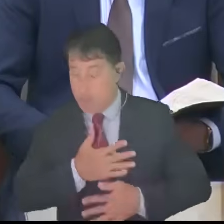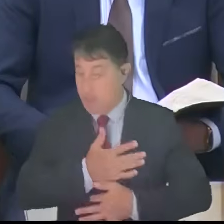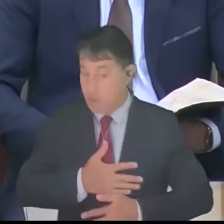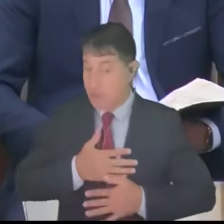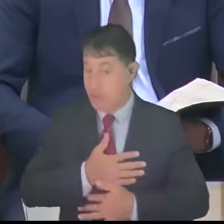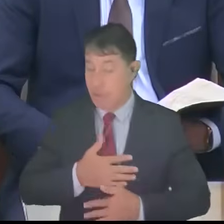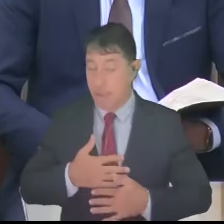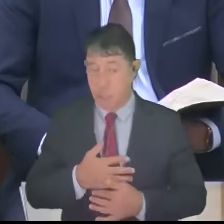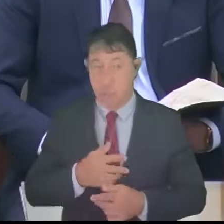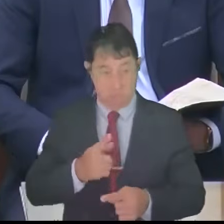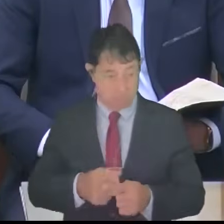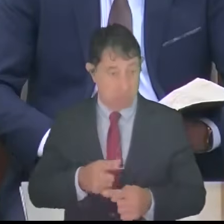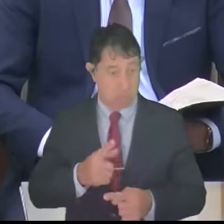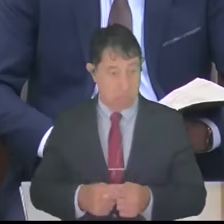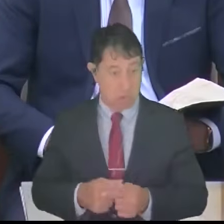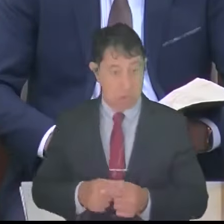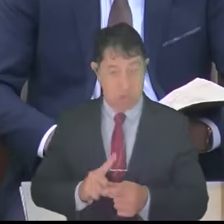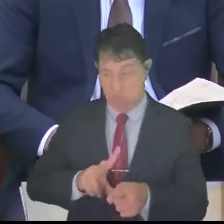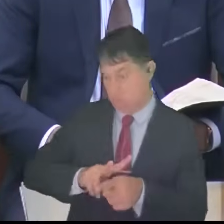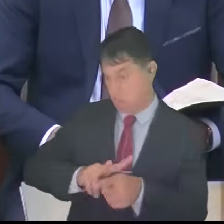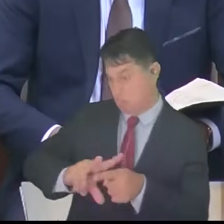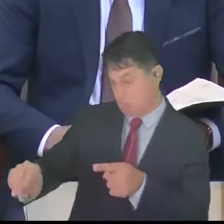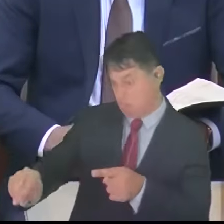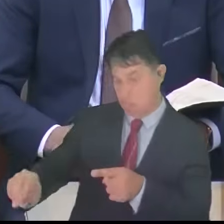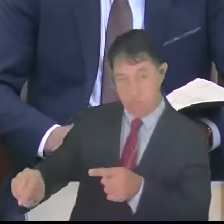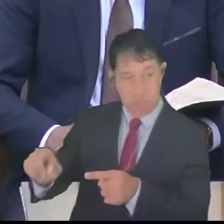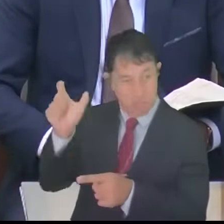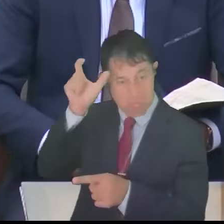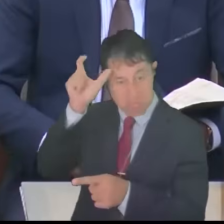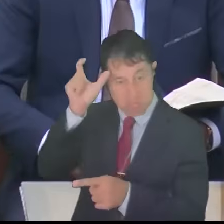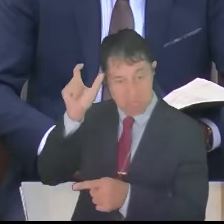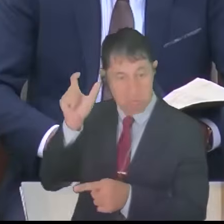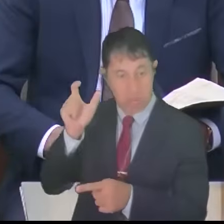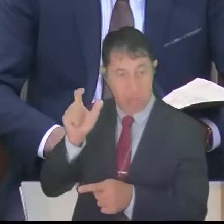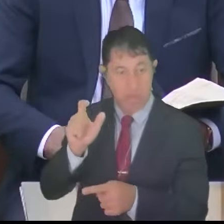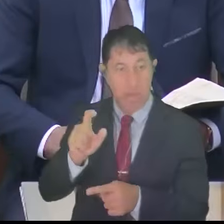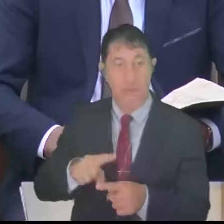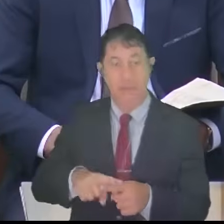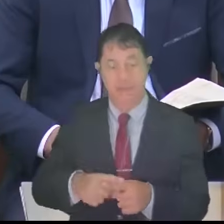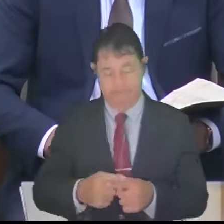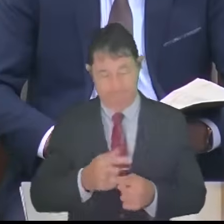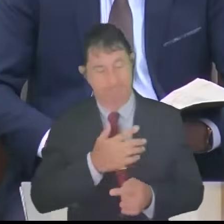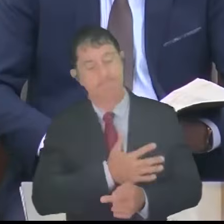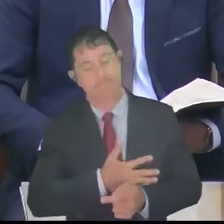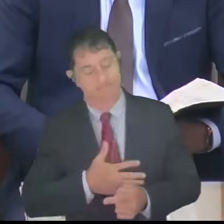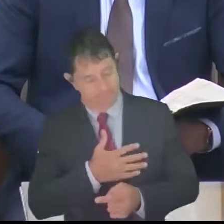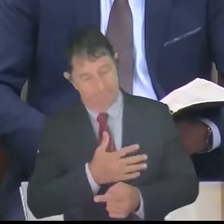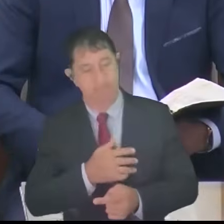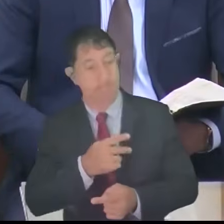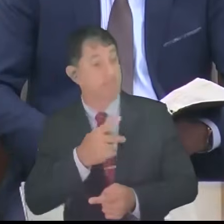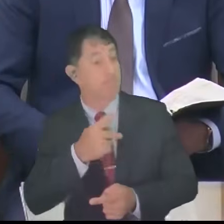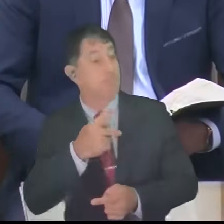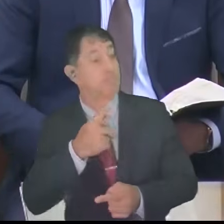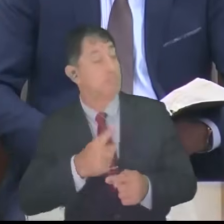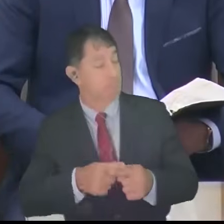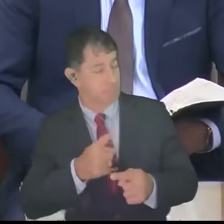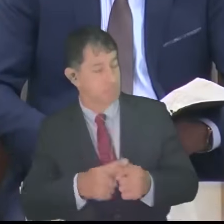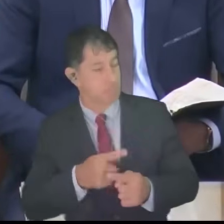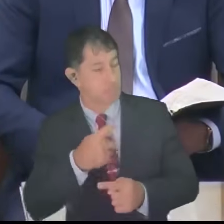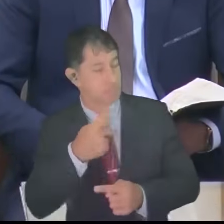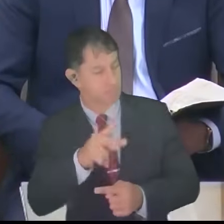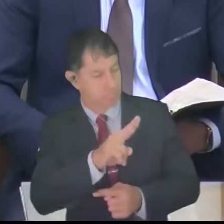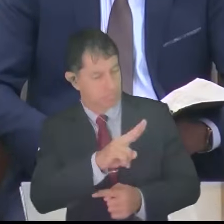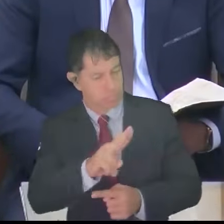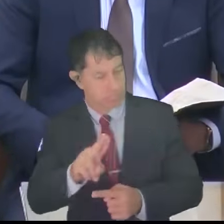por estar o vosso nome escrito nos céus. Aí vem o versículo: Seguinte, naquela mesma hora